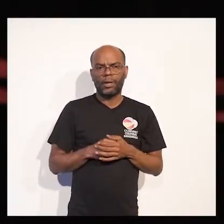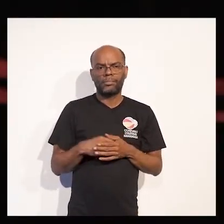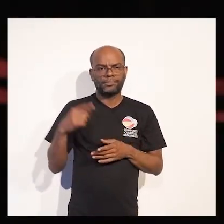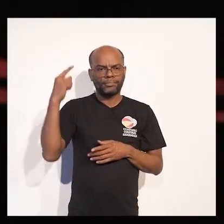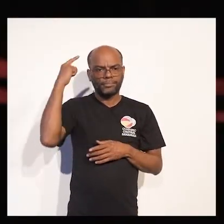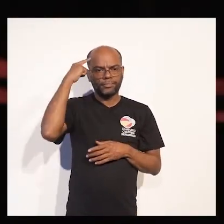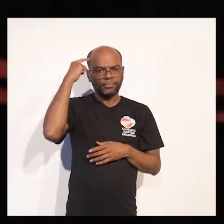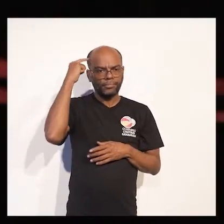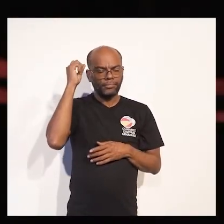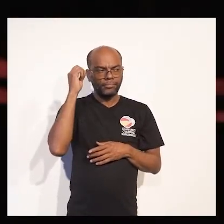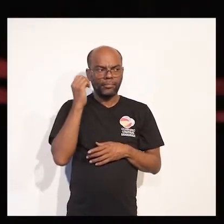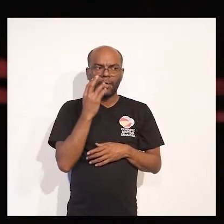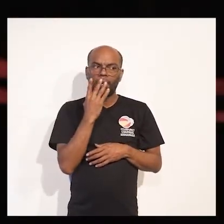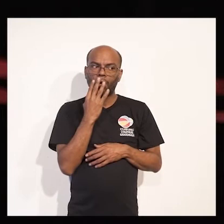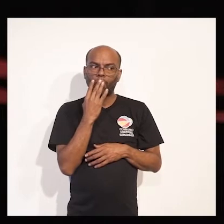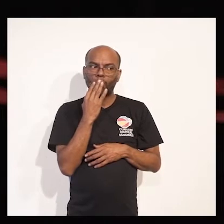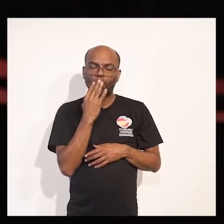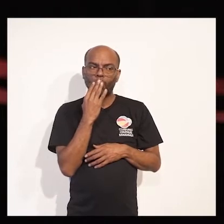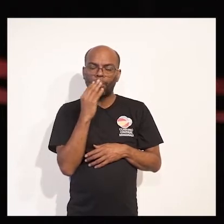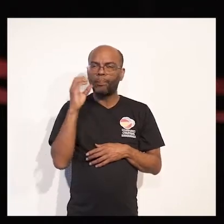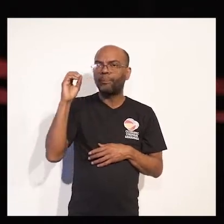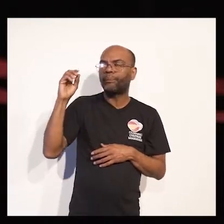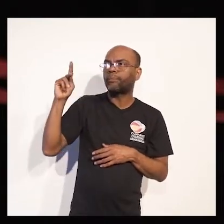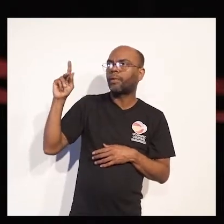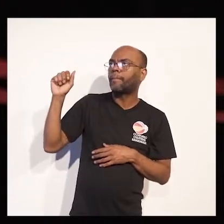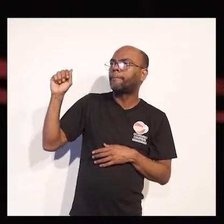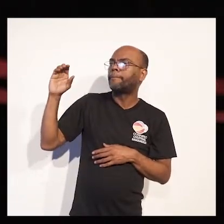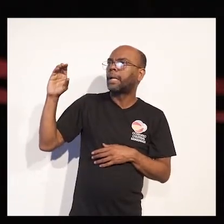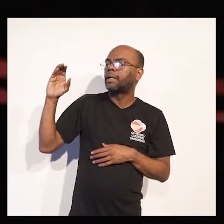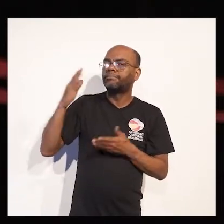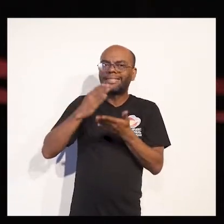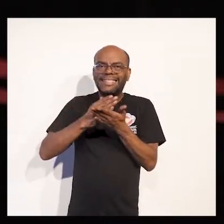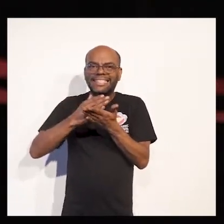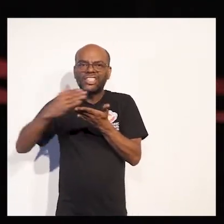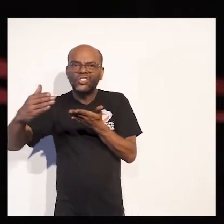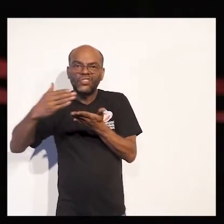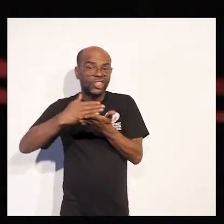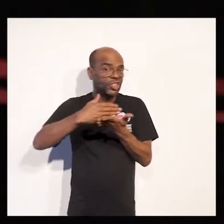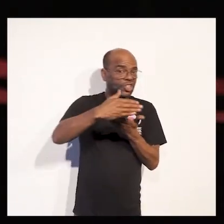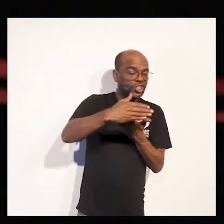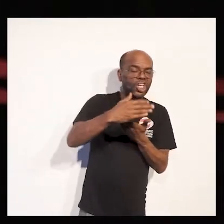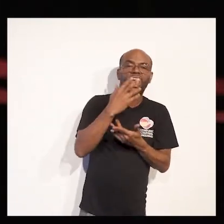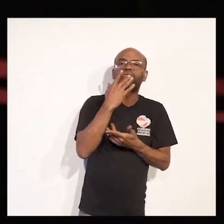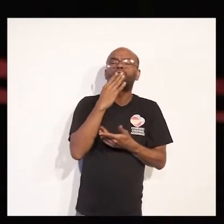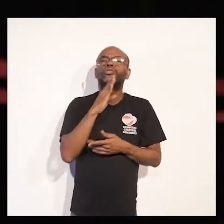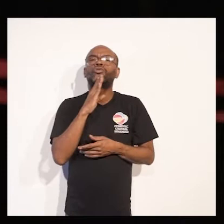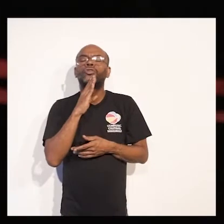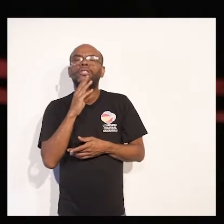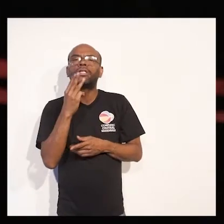pensando na cor pigmento opaca, a gente precisa dividir essas cores que a gente conhece em 3